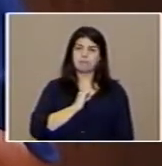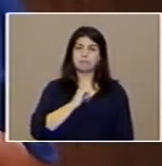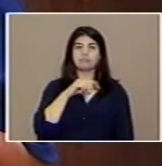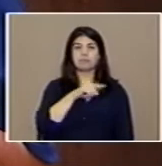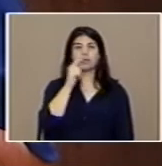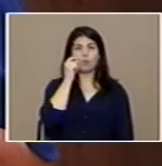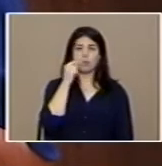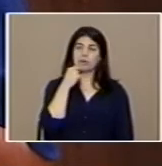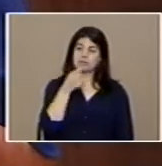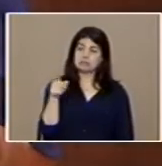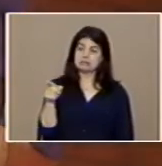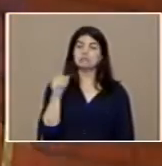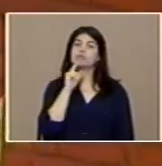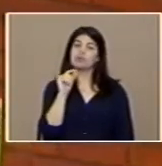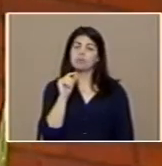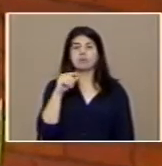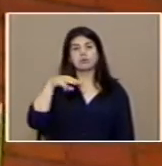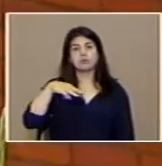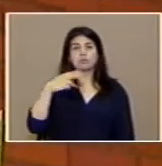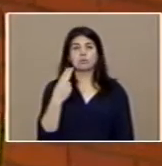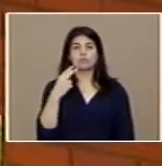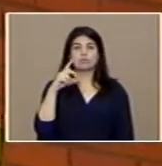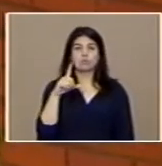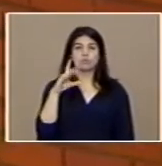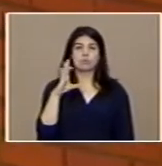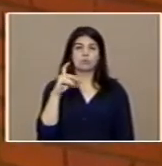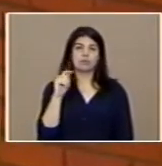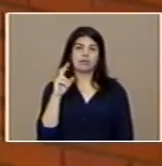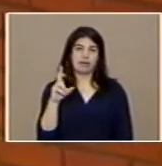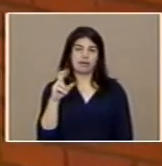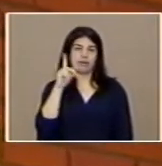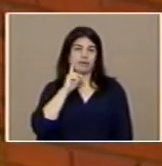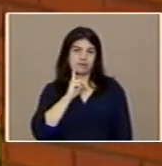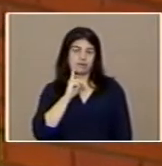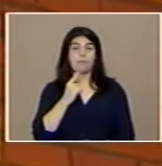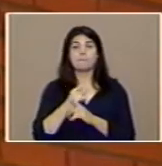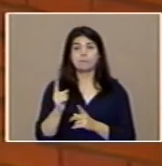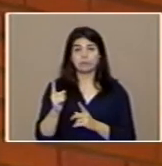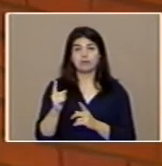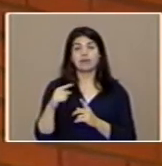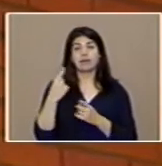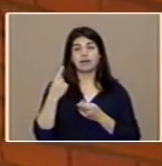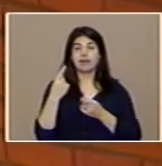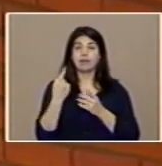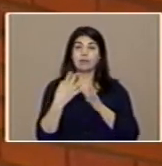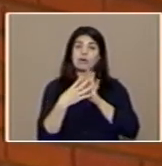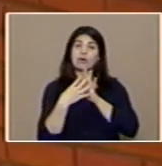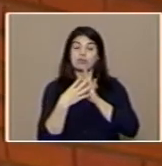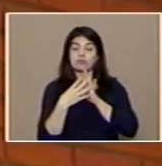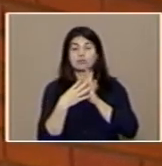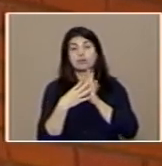mulher porque foi tirada do homem por isso o homem